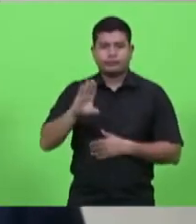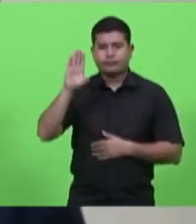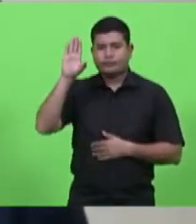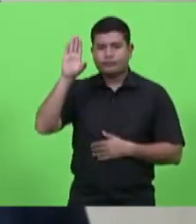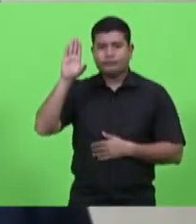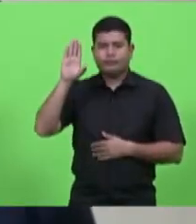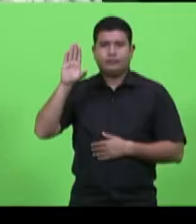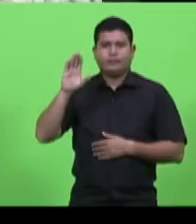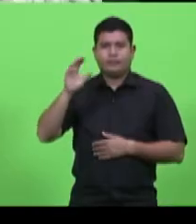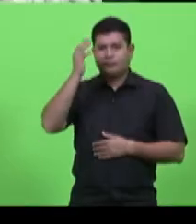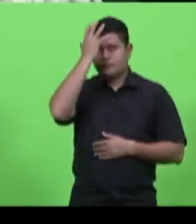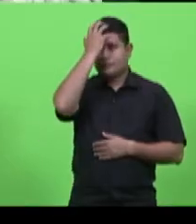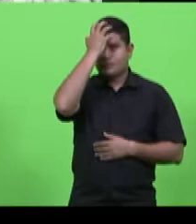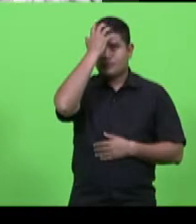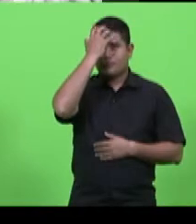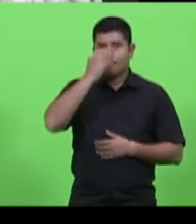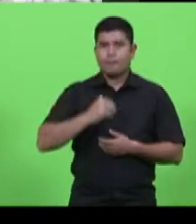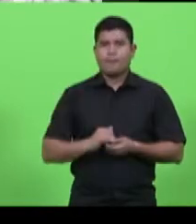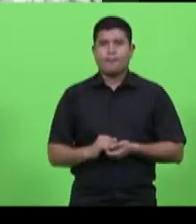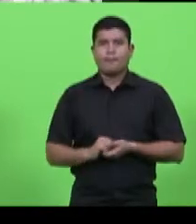Ismael.